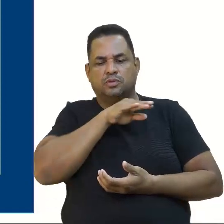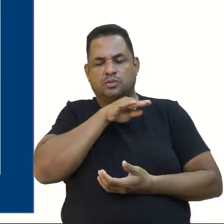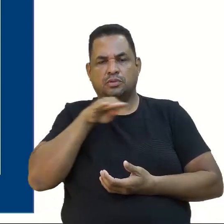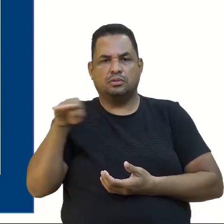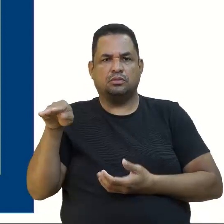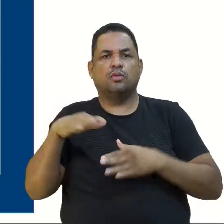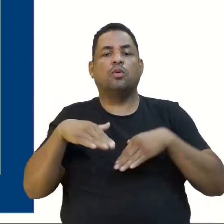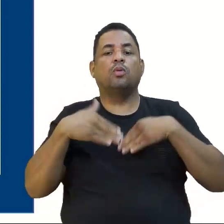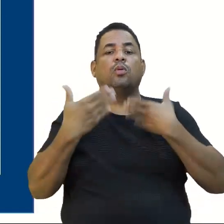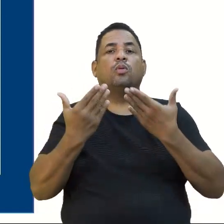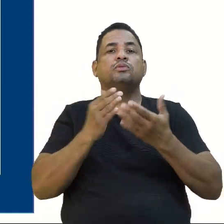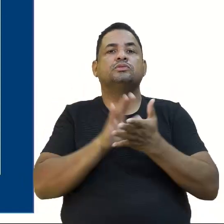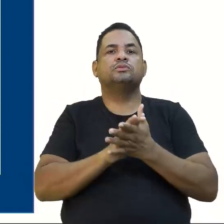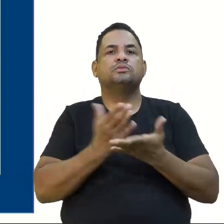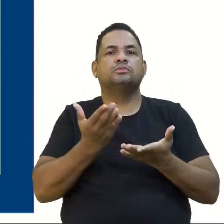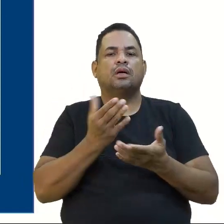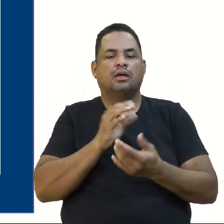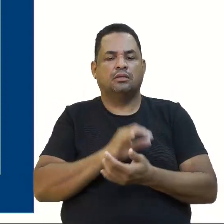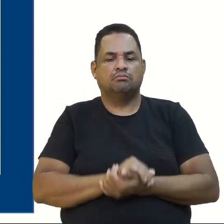A?